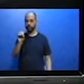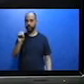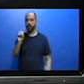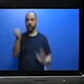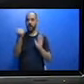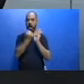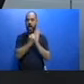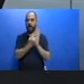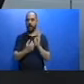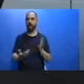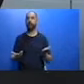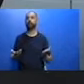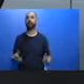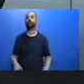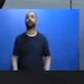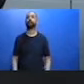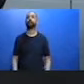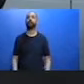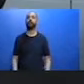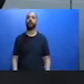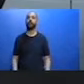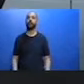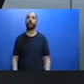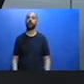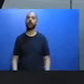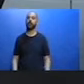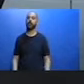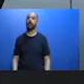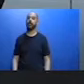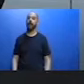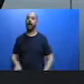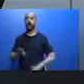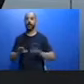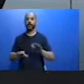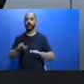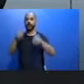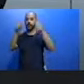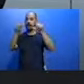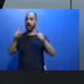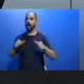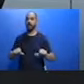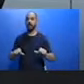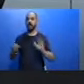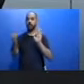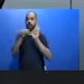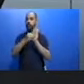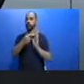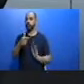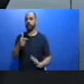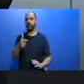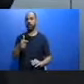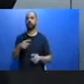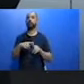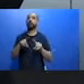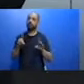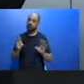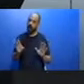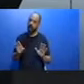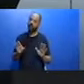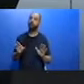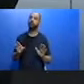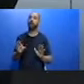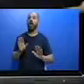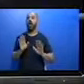início nós comentamos que nem sempre aparece mas algumas vezes eles estão aí oi